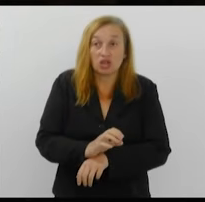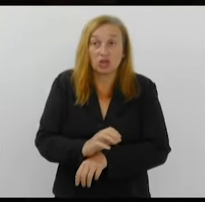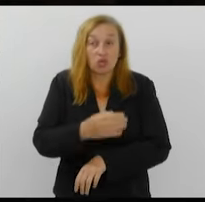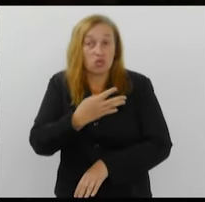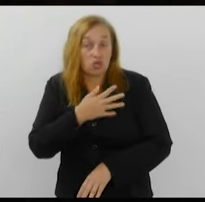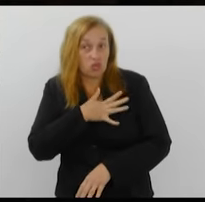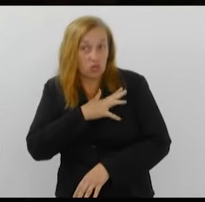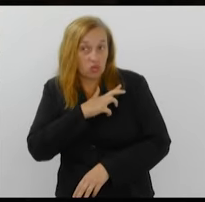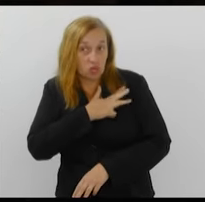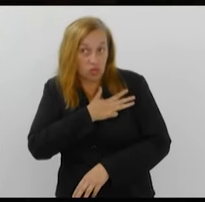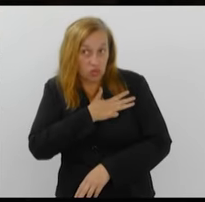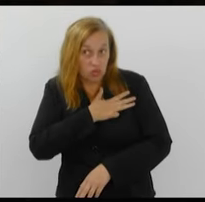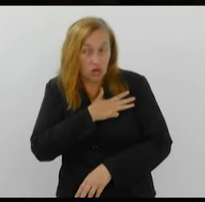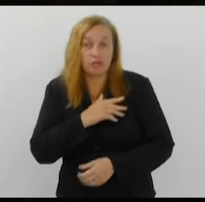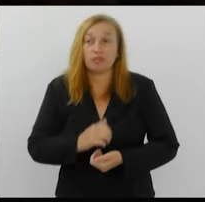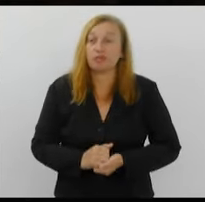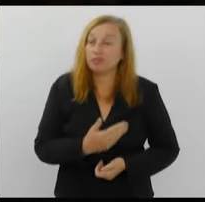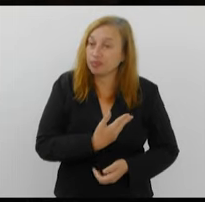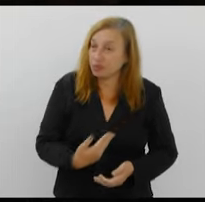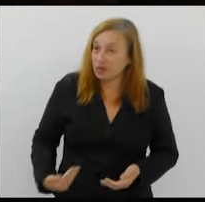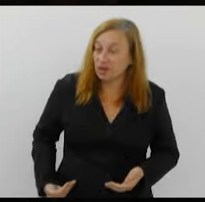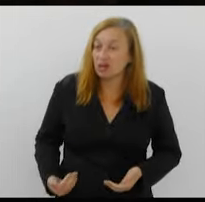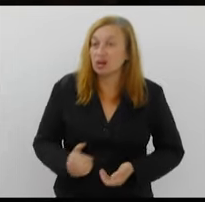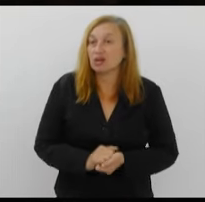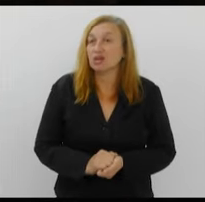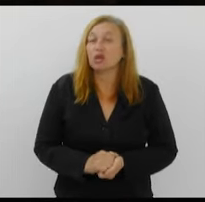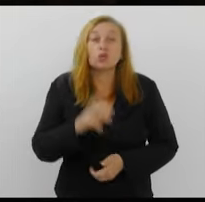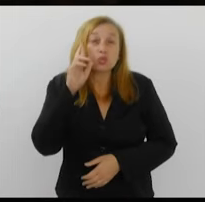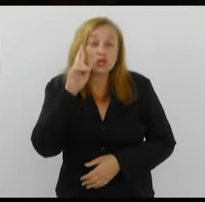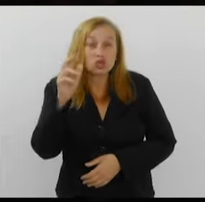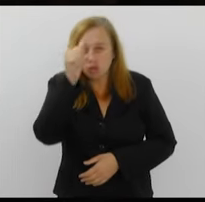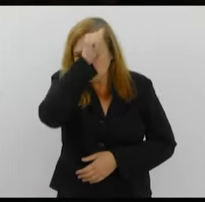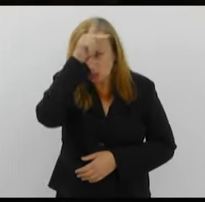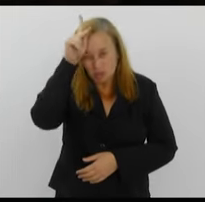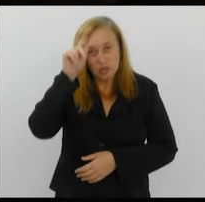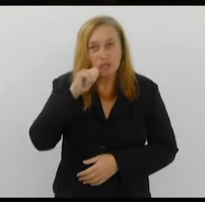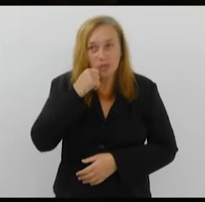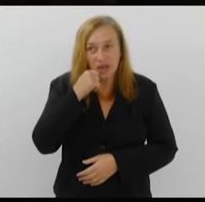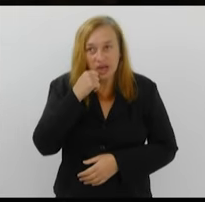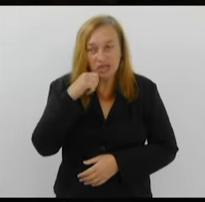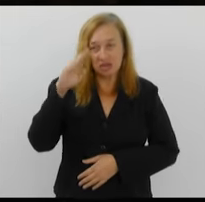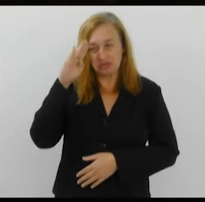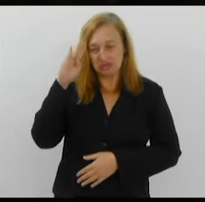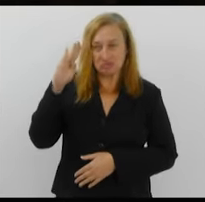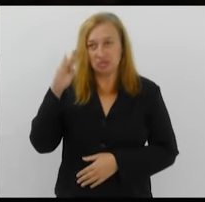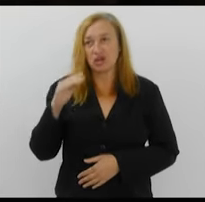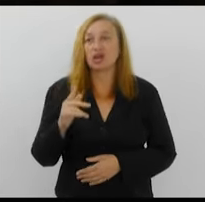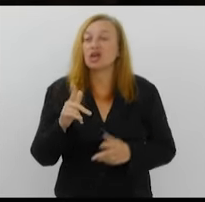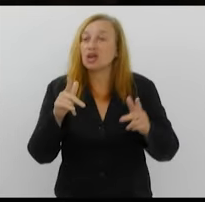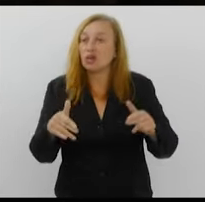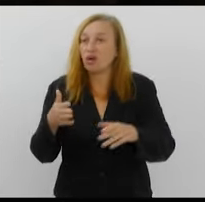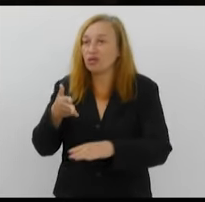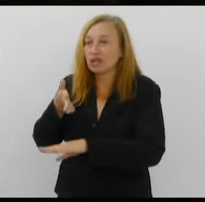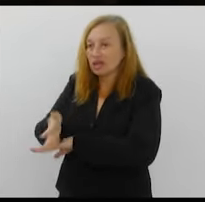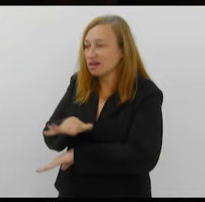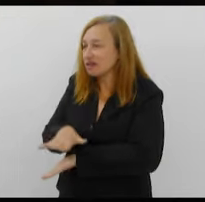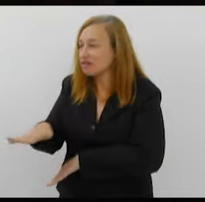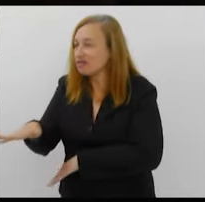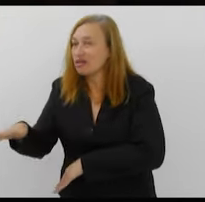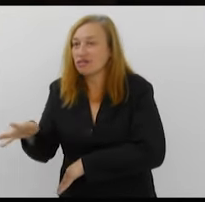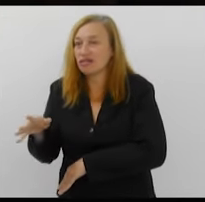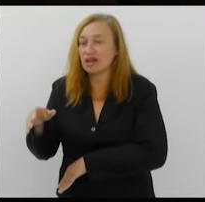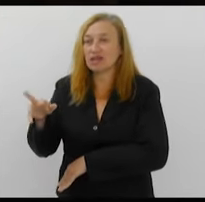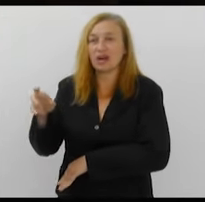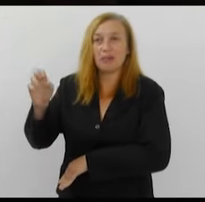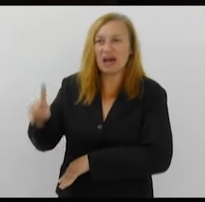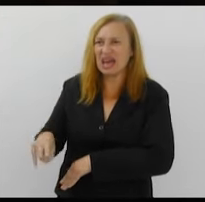a quem, de quem o senhor Eduardo Paes é soldadinho, como adentrou na favela da Maré, sem nenhum aparato policial,